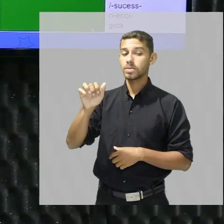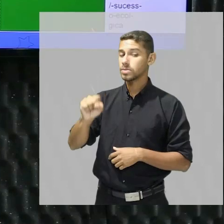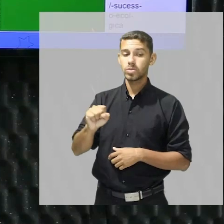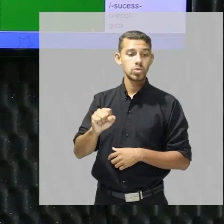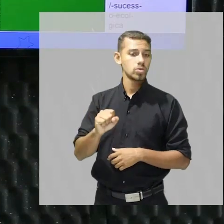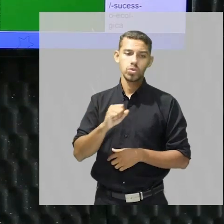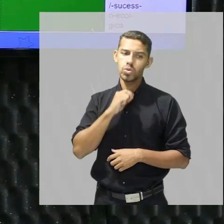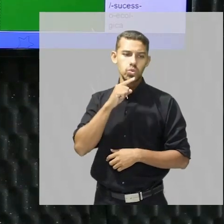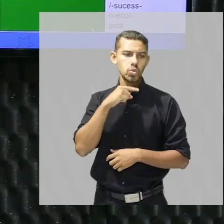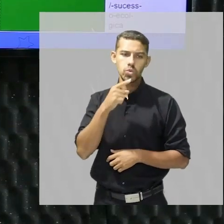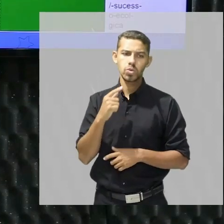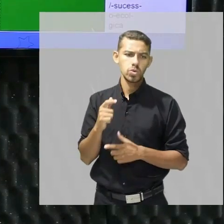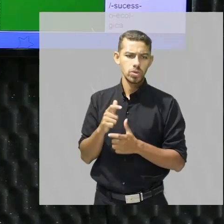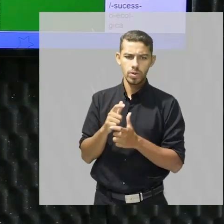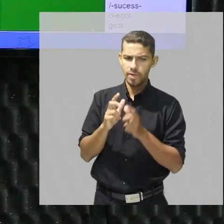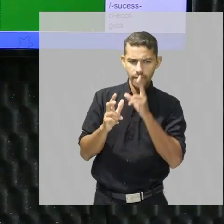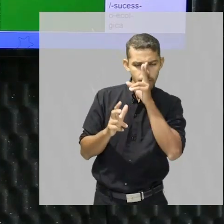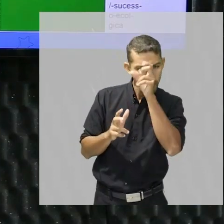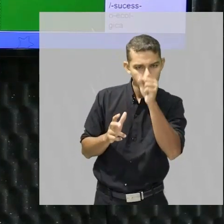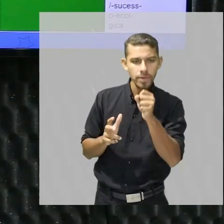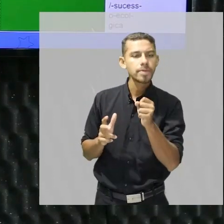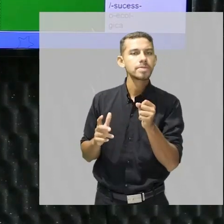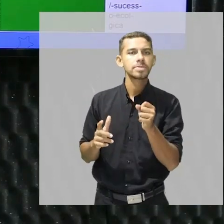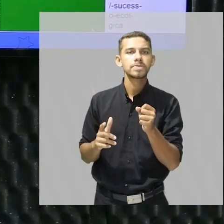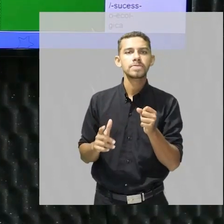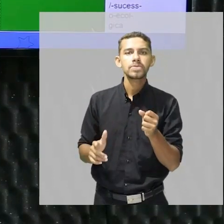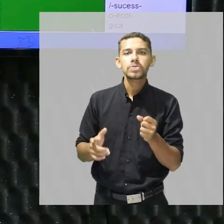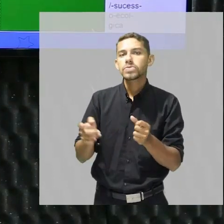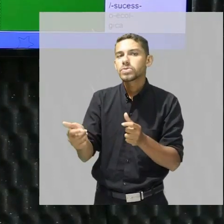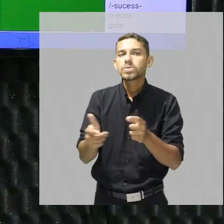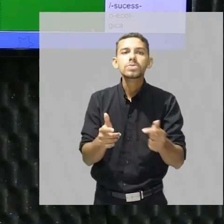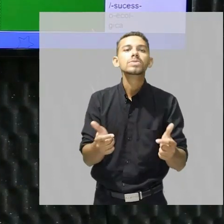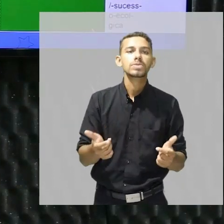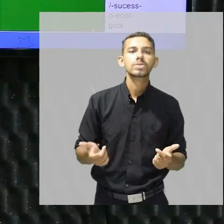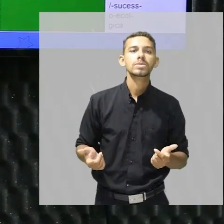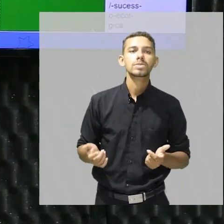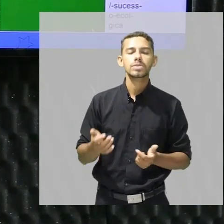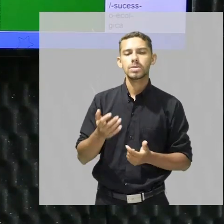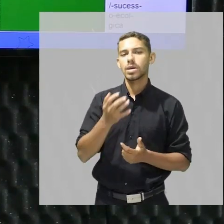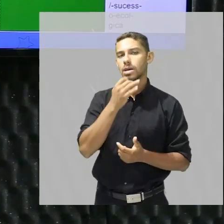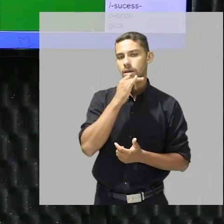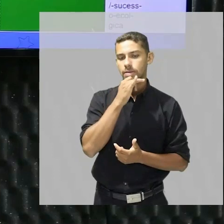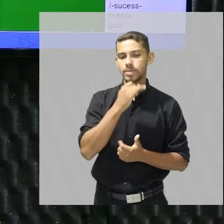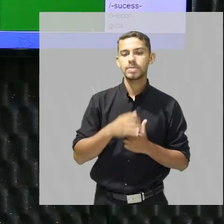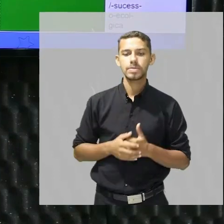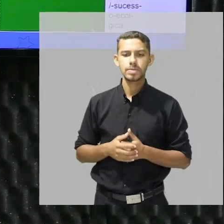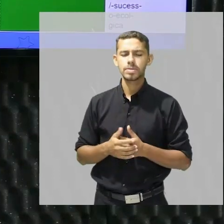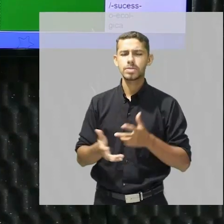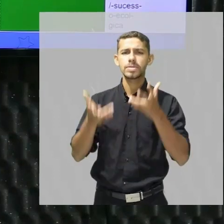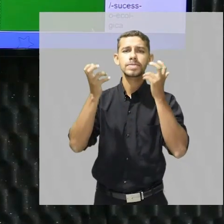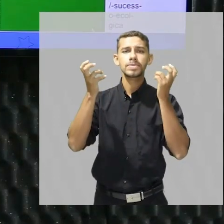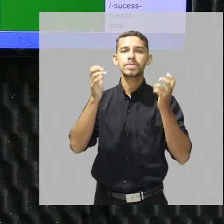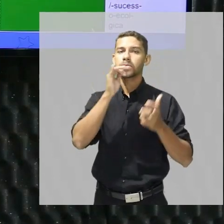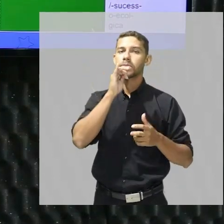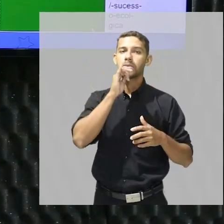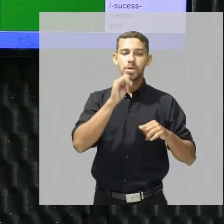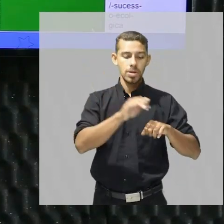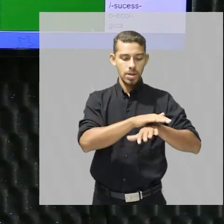muito exigentes, tá? Então, são plantas que são pouco exigentes. Você já percebeu que, por exemplo, geralmente numa